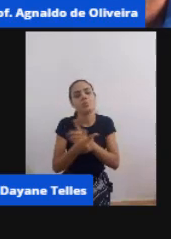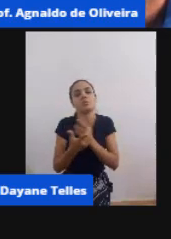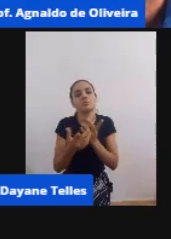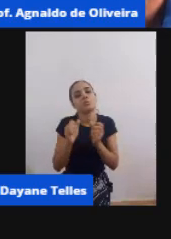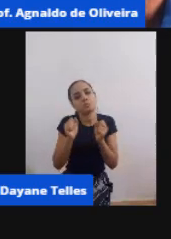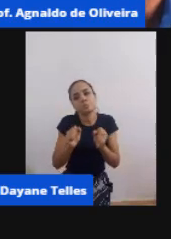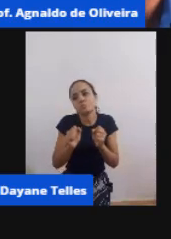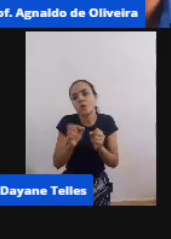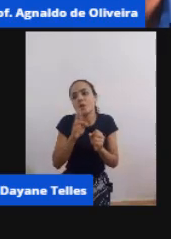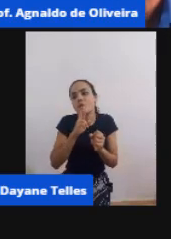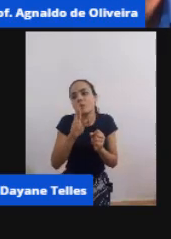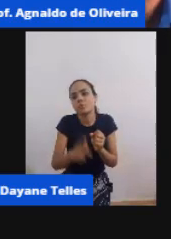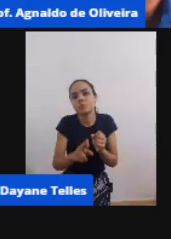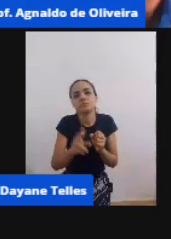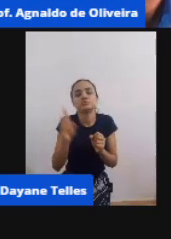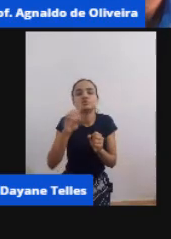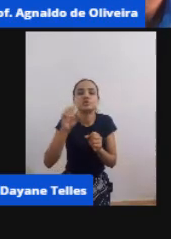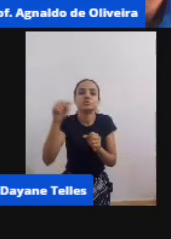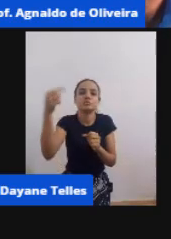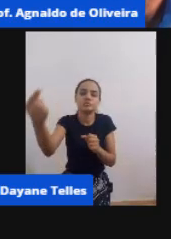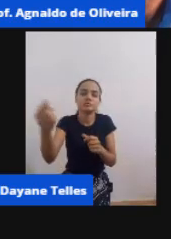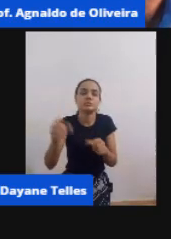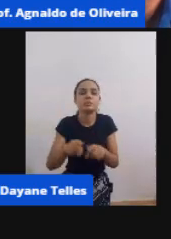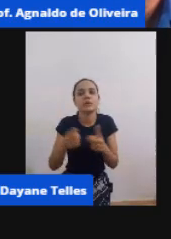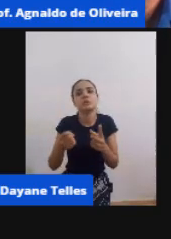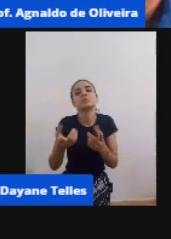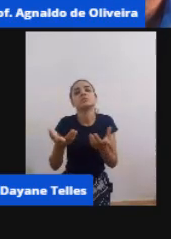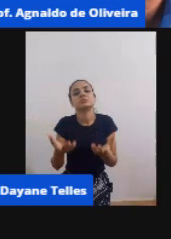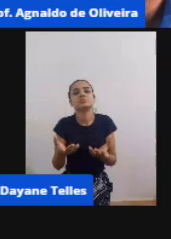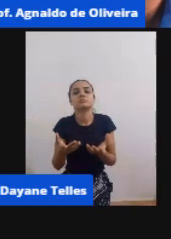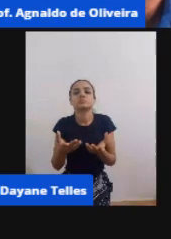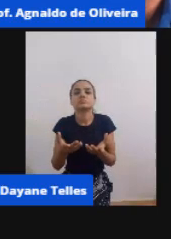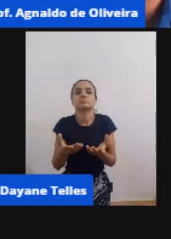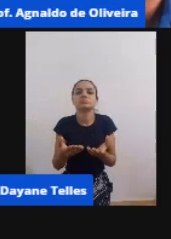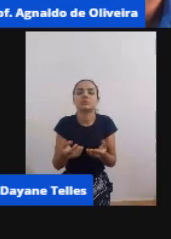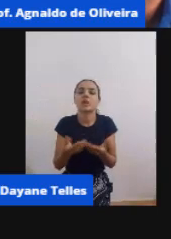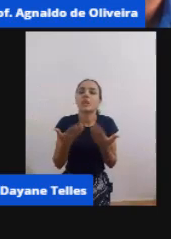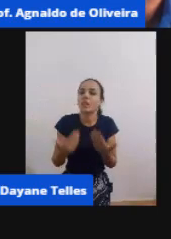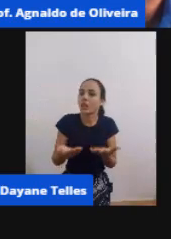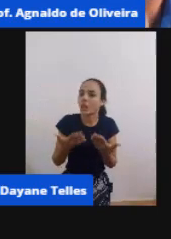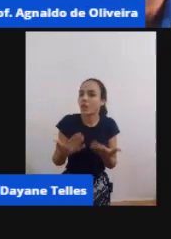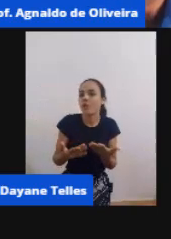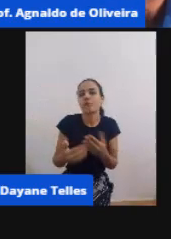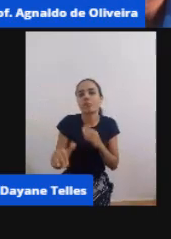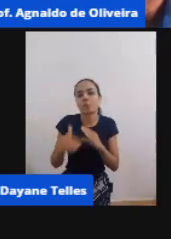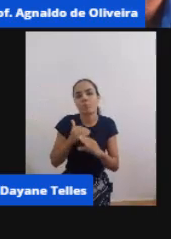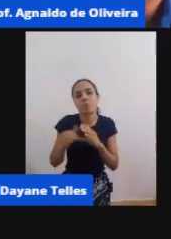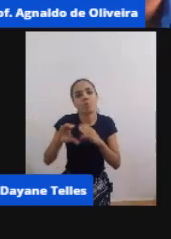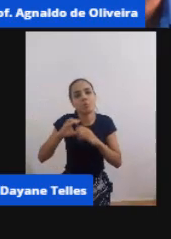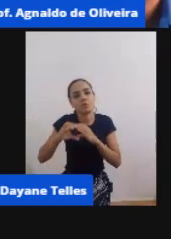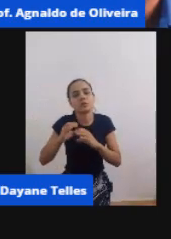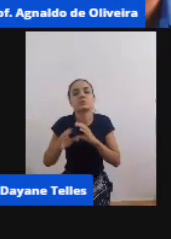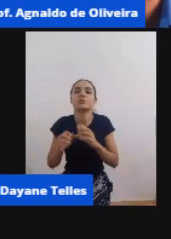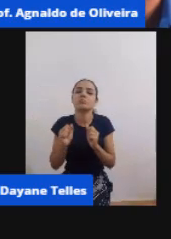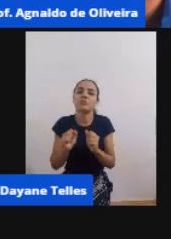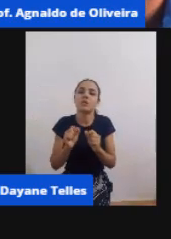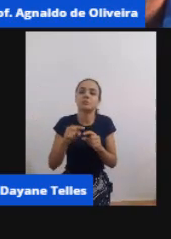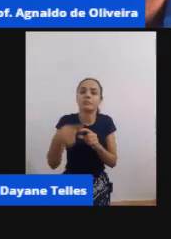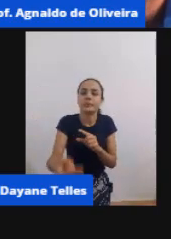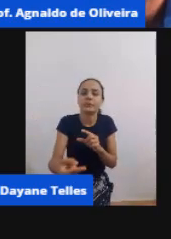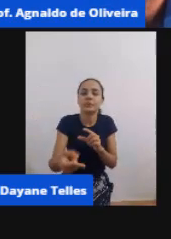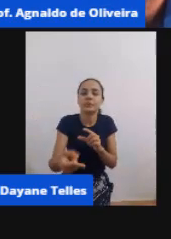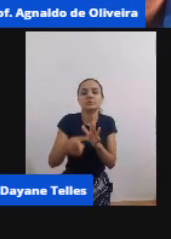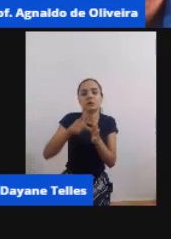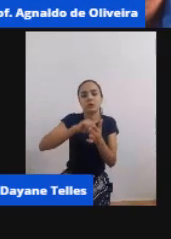ser assíncrona, né? Bom, outra maneira também que nós podemos utilizar é a